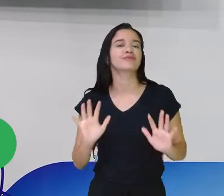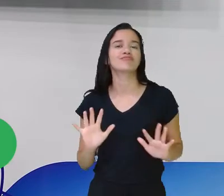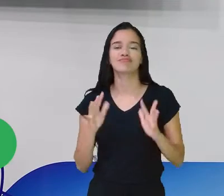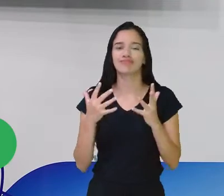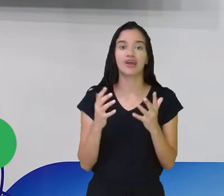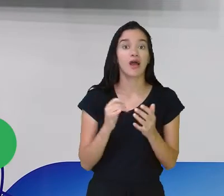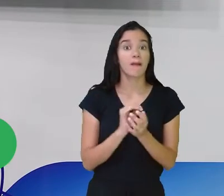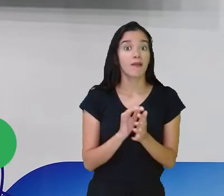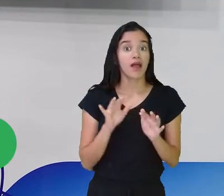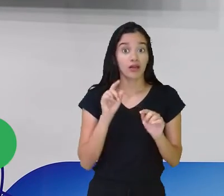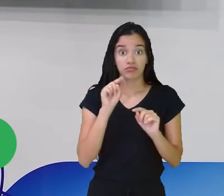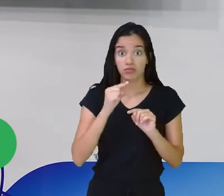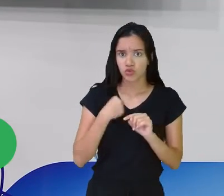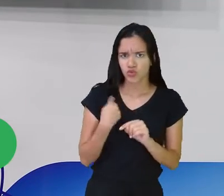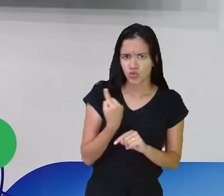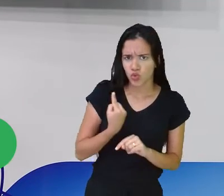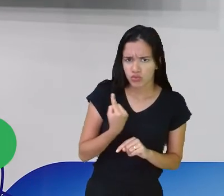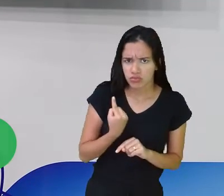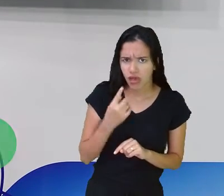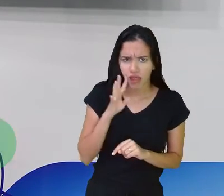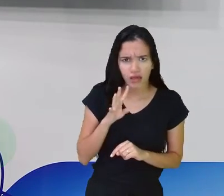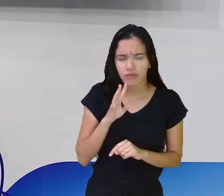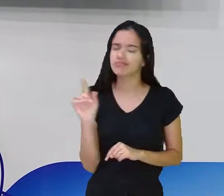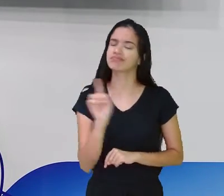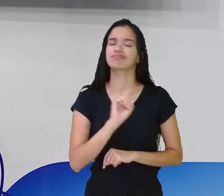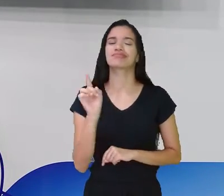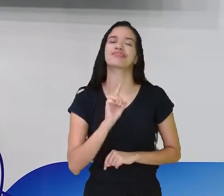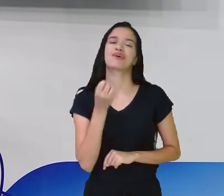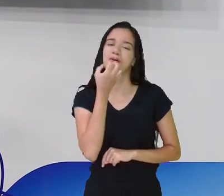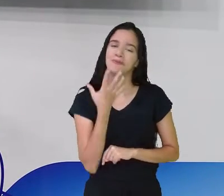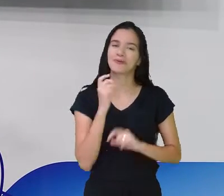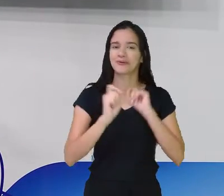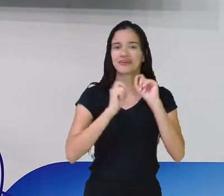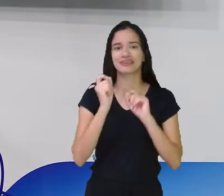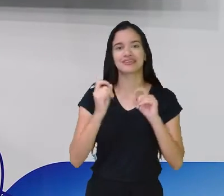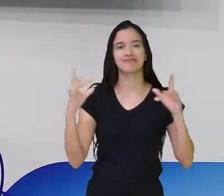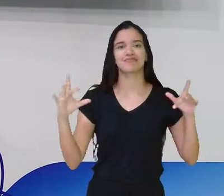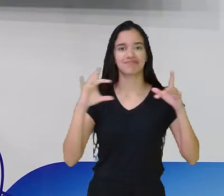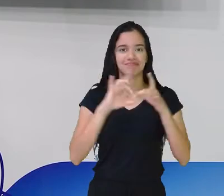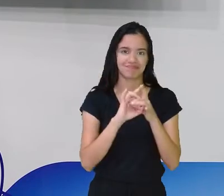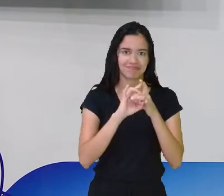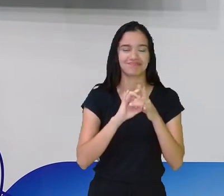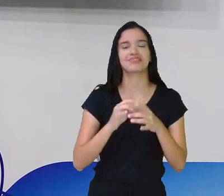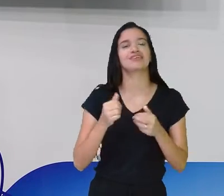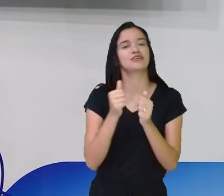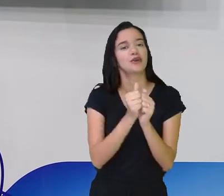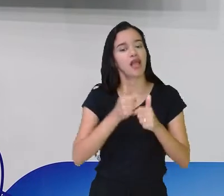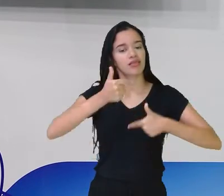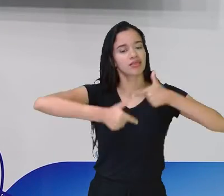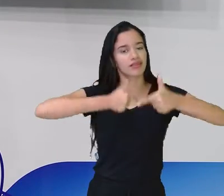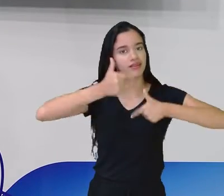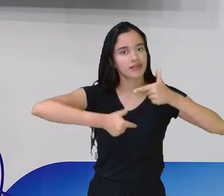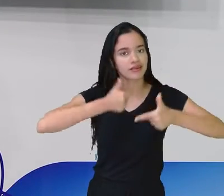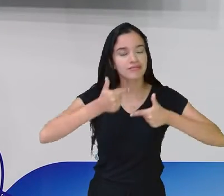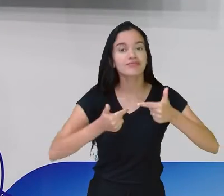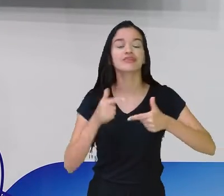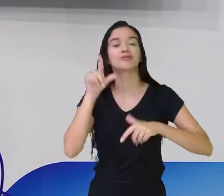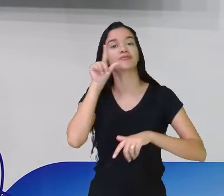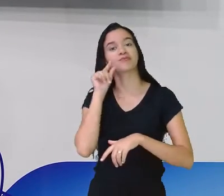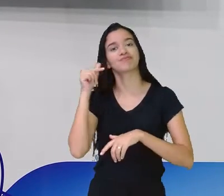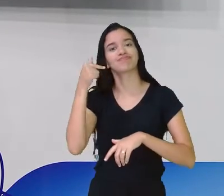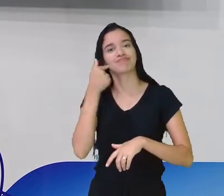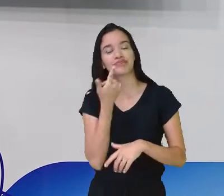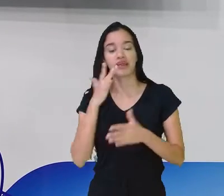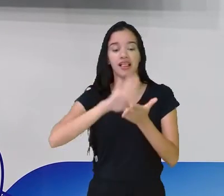aquele suporte, né? Porque sozinho não é legal, sempre é bom trabalhar em equipe. Tá vendo essa moça bonita aqui? É a Midian, nossa intérprete